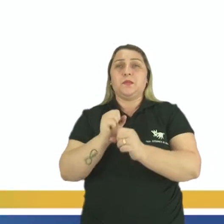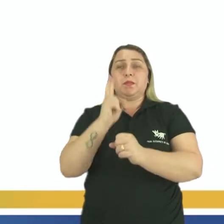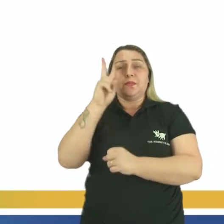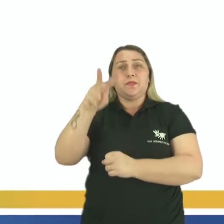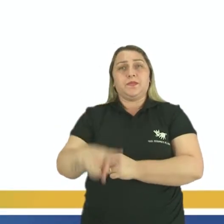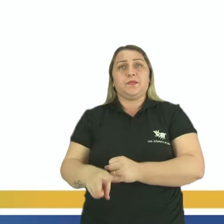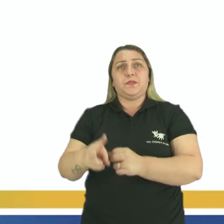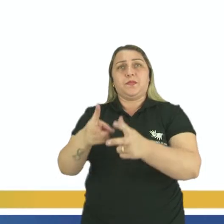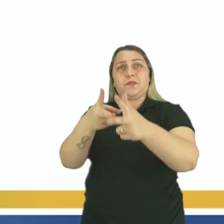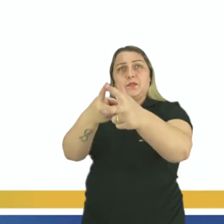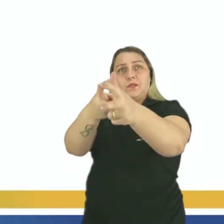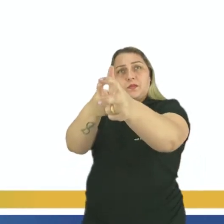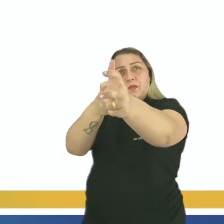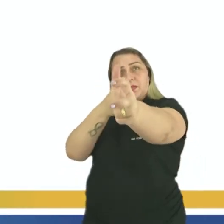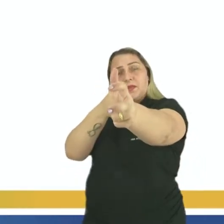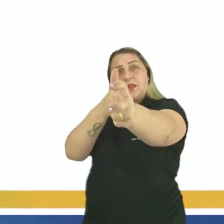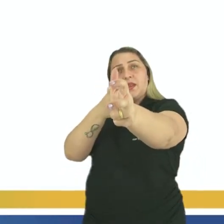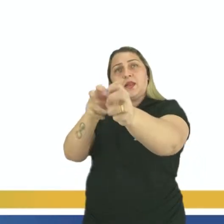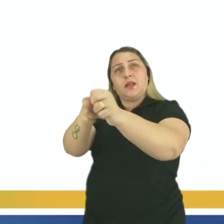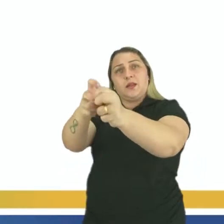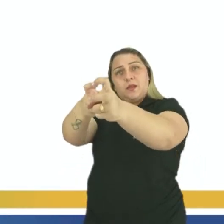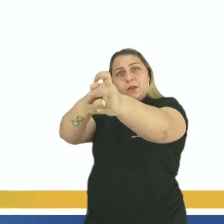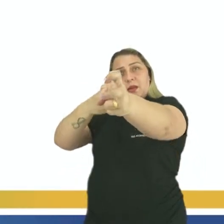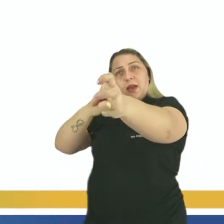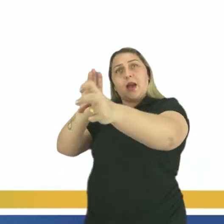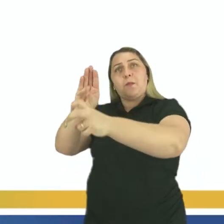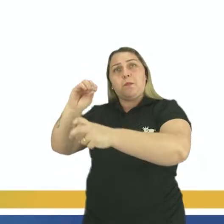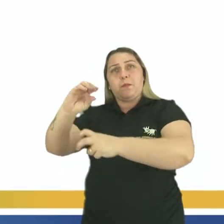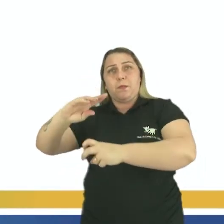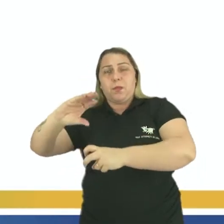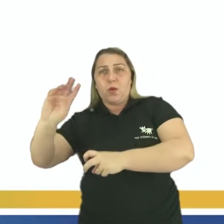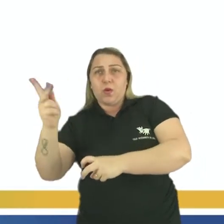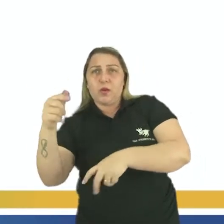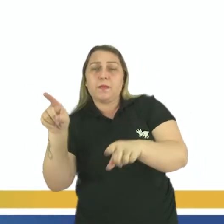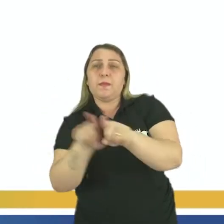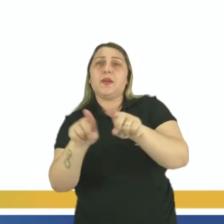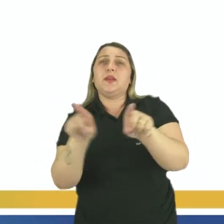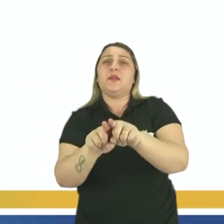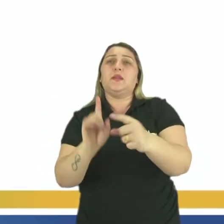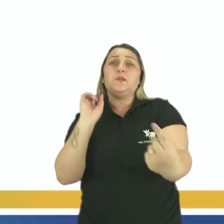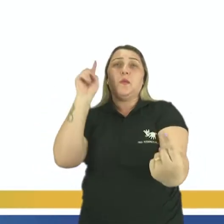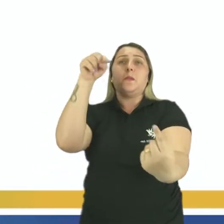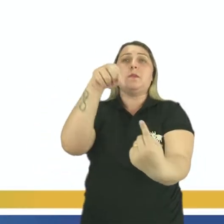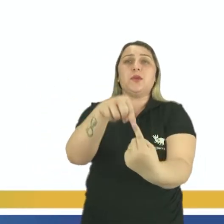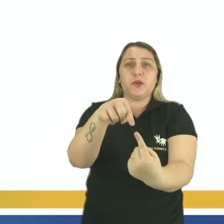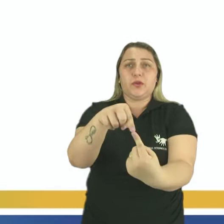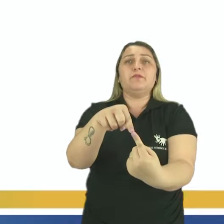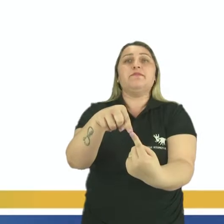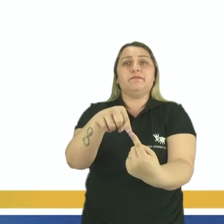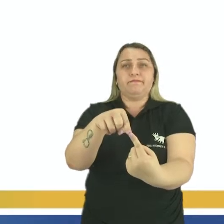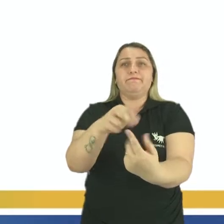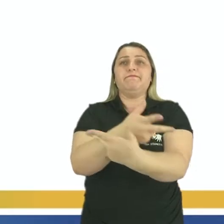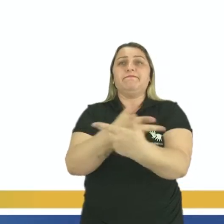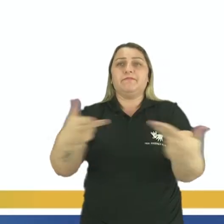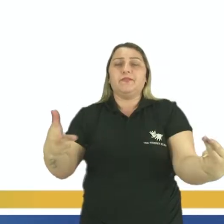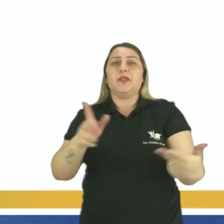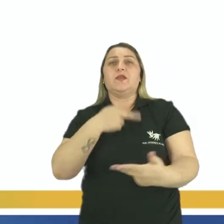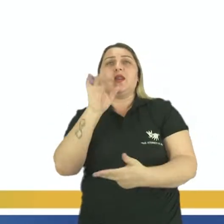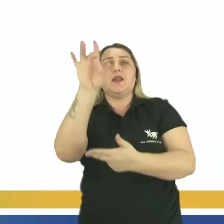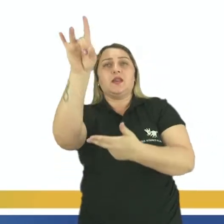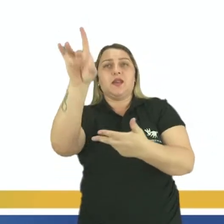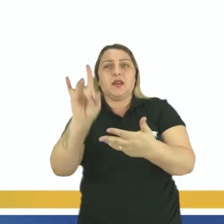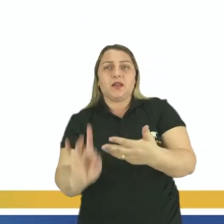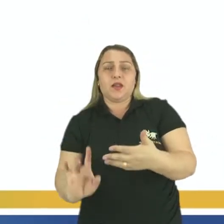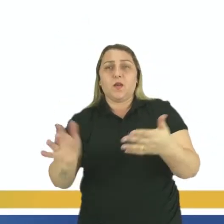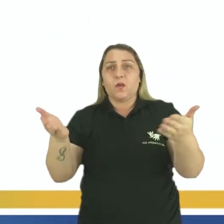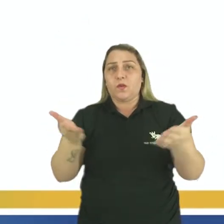ver que o tiro esportivo, o tiro com arco e a bocha, eles têm que atingir um alvo, Ou um objeto. A gente vai falar sobre cada